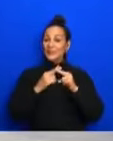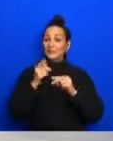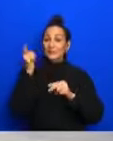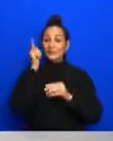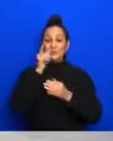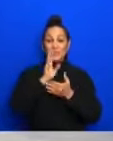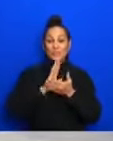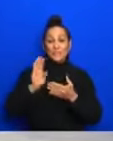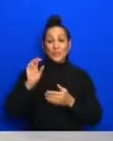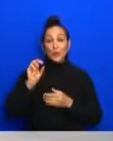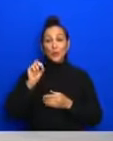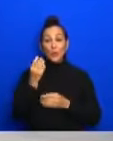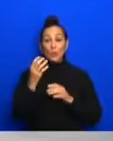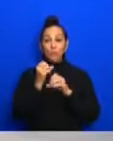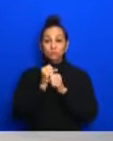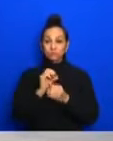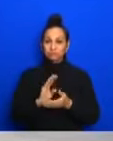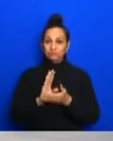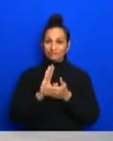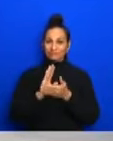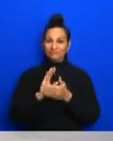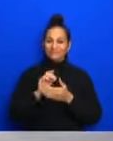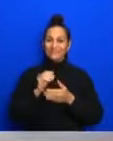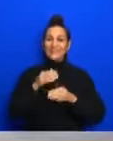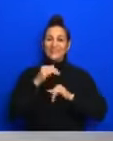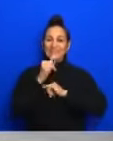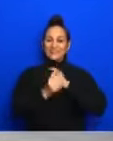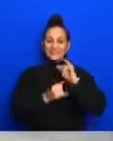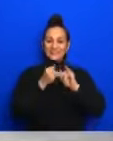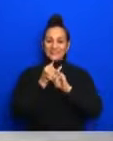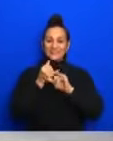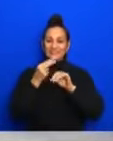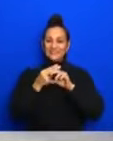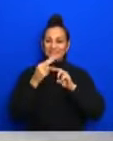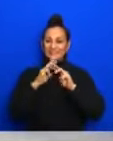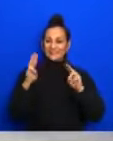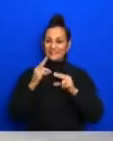são as apostas premiadas ou se o prêmio está acumulado. Loterias.caixa.gov.br